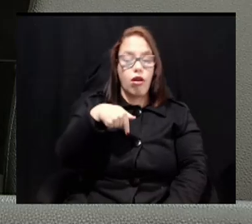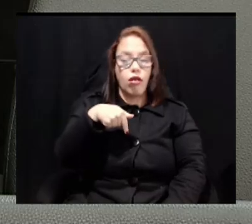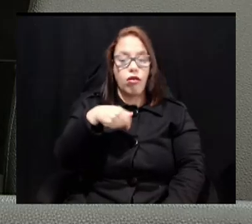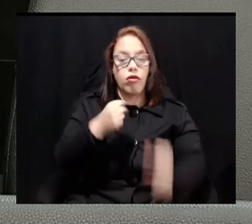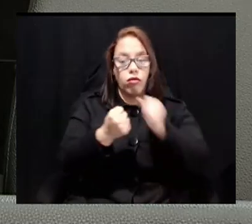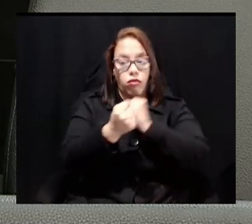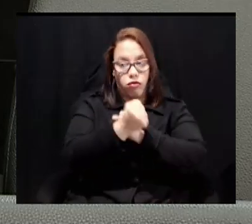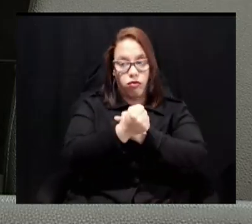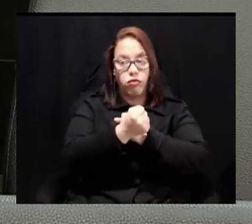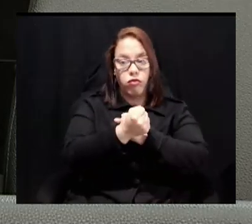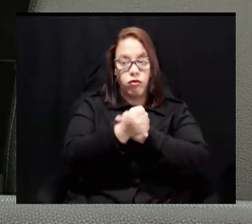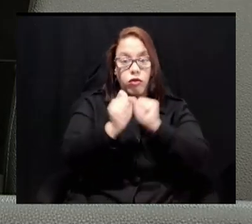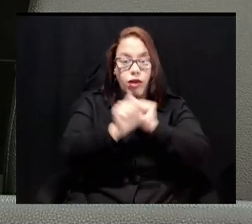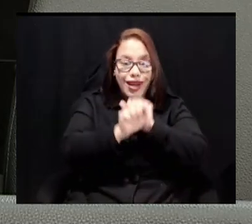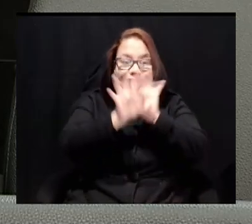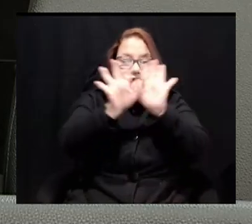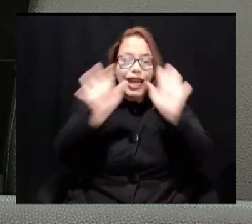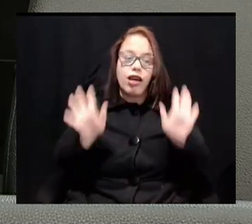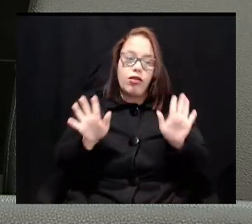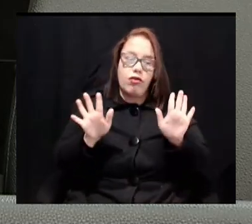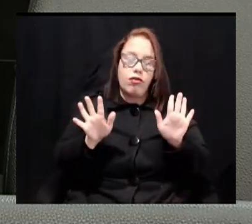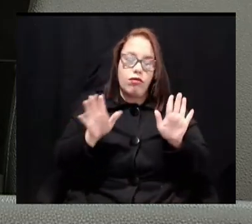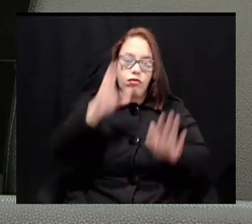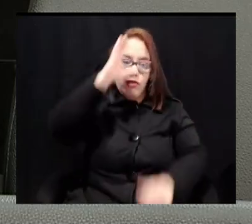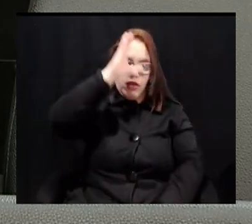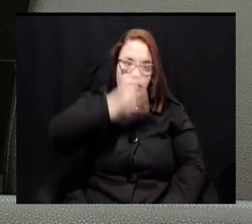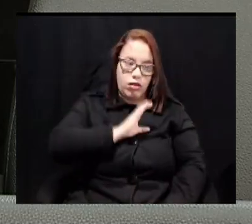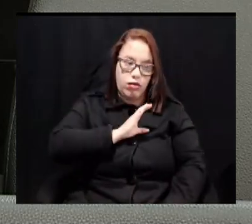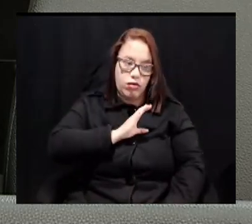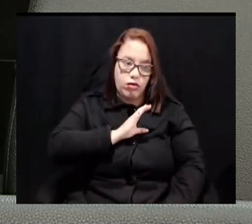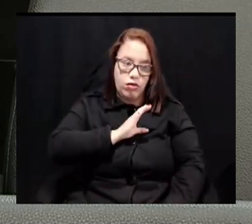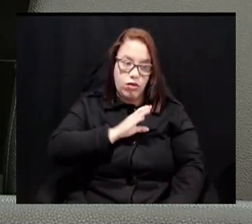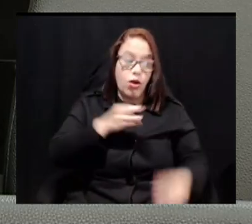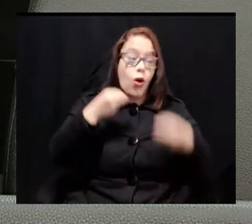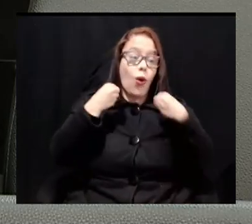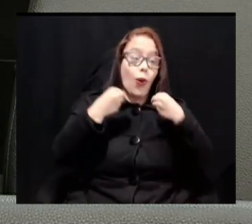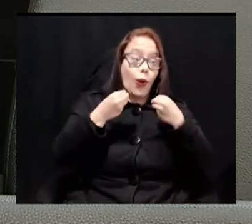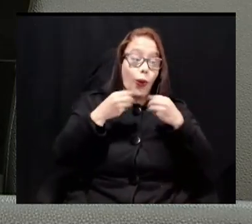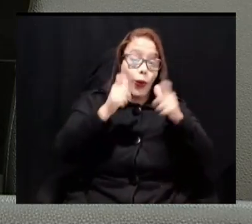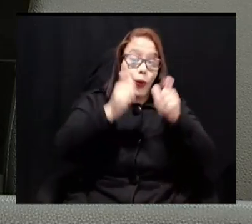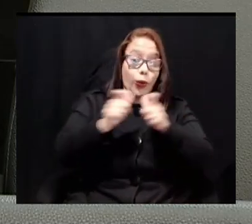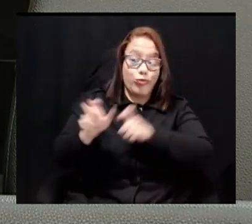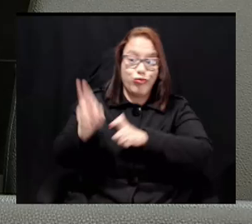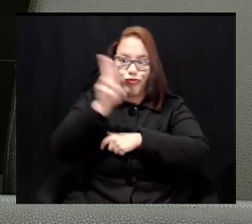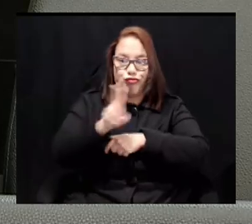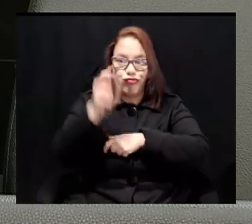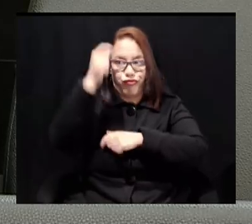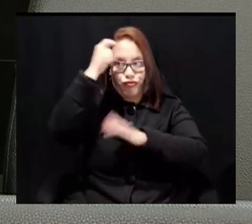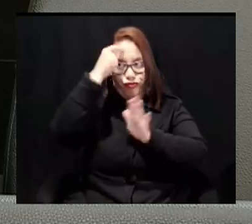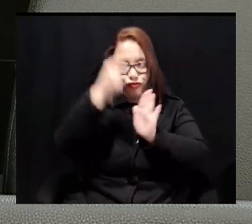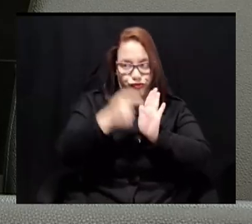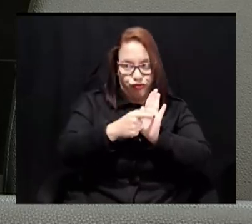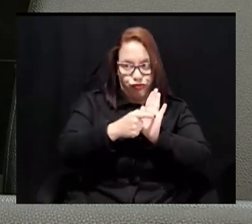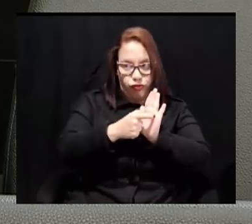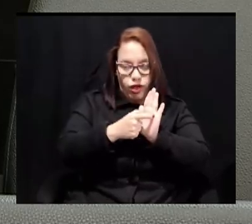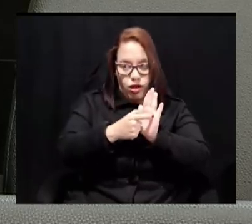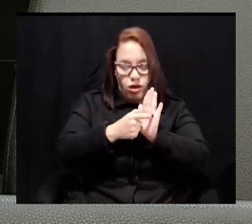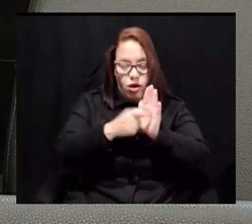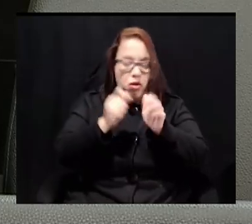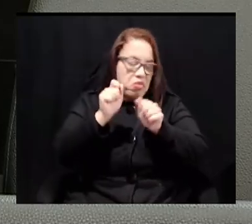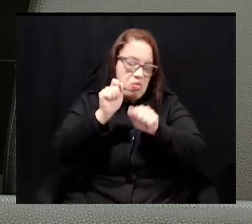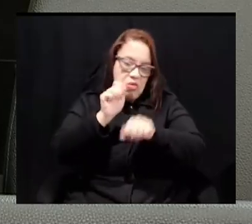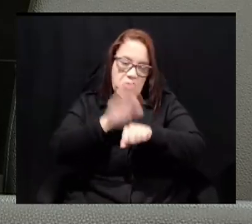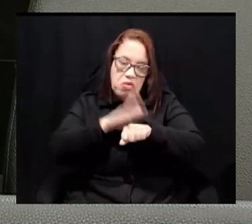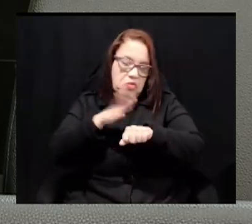deixar claro para o cidadão onde está sendo utilizado a inteligência artificial para elaborar algo, seja